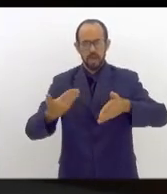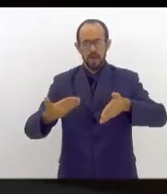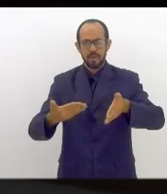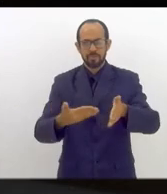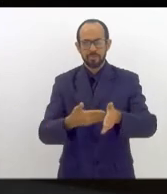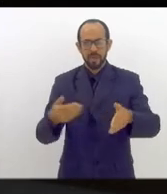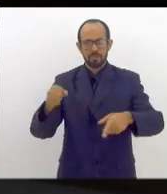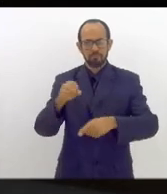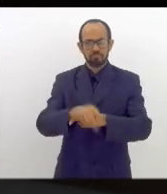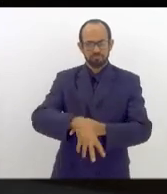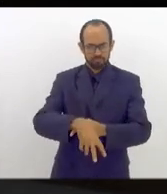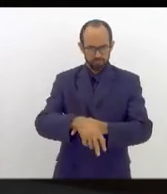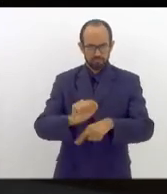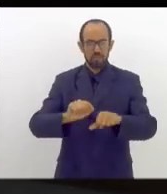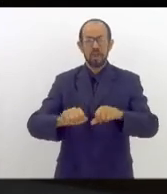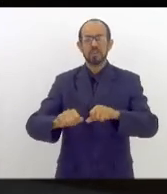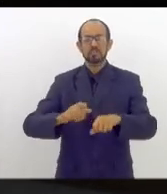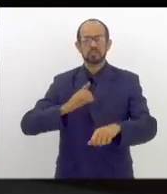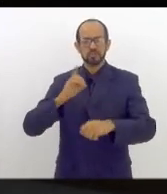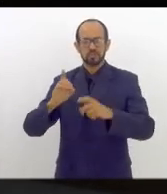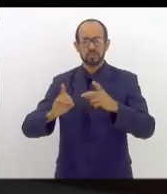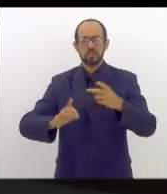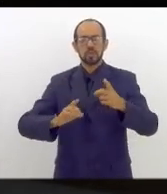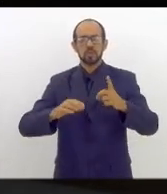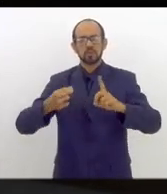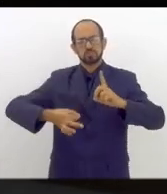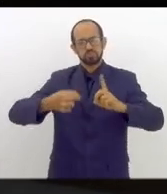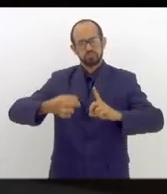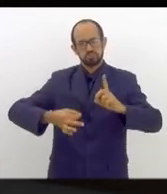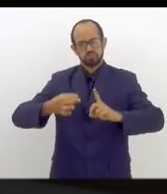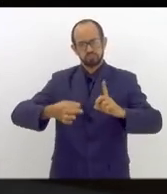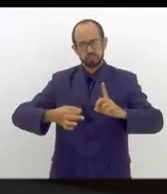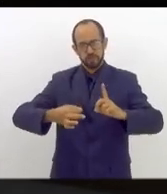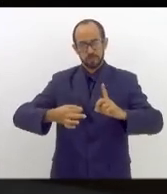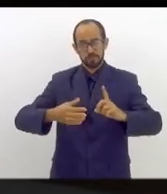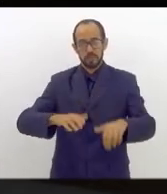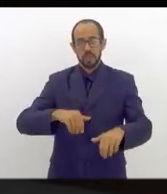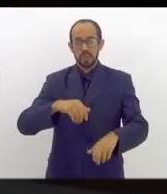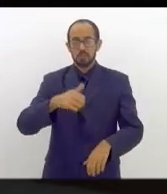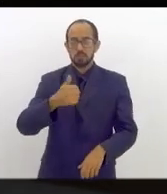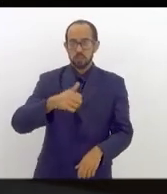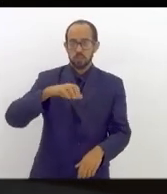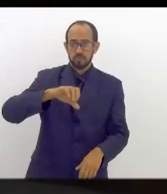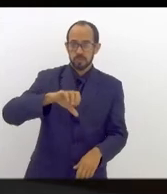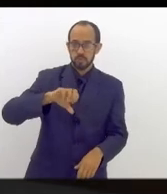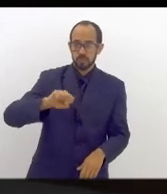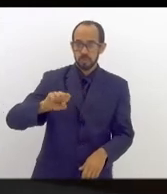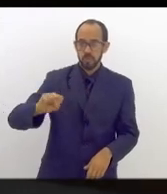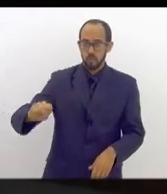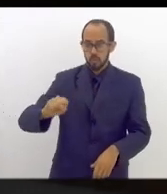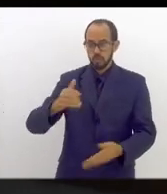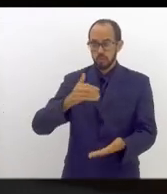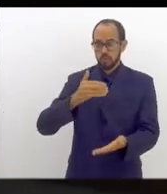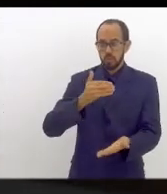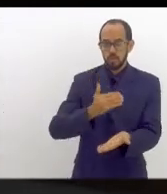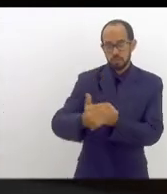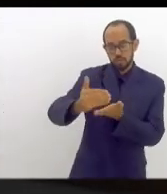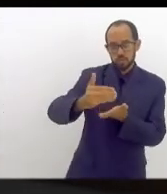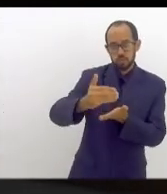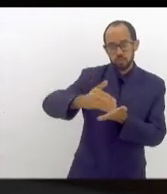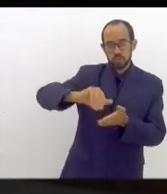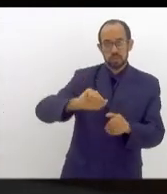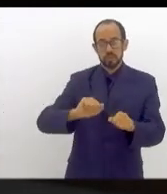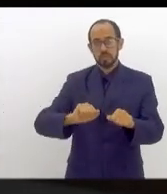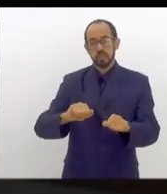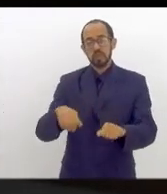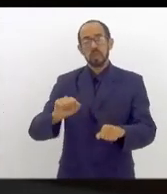ingresso na magistratura em 19 de abril de 1988 ingressou na magistratura tomando